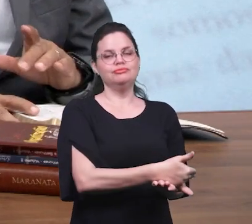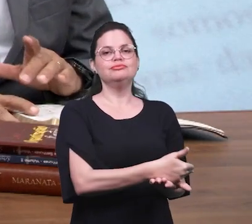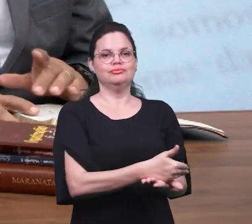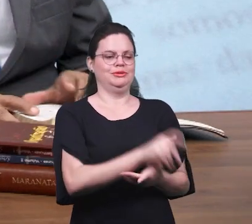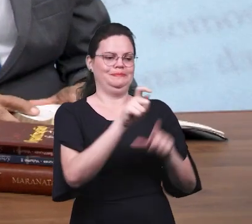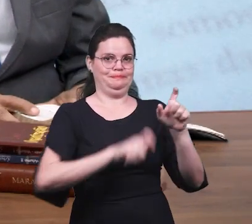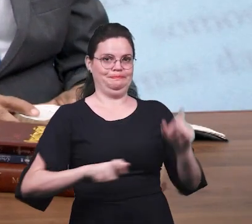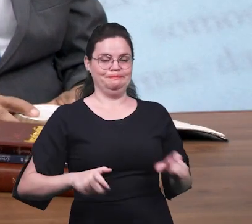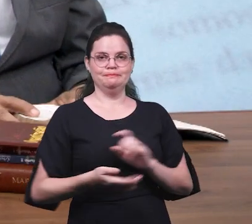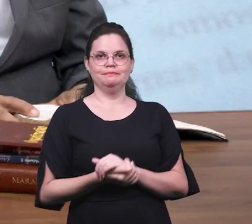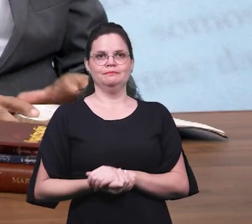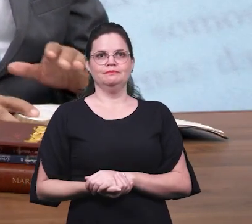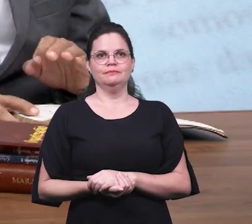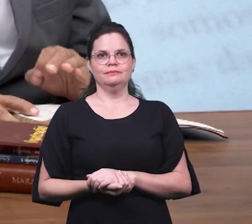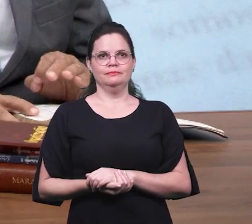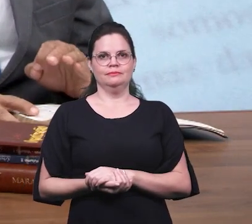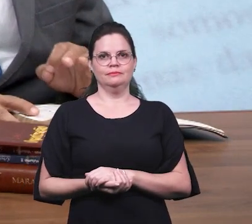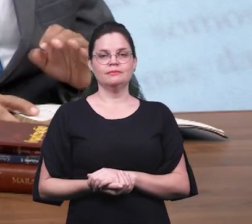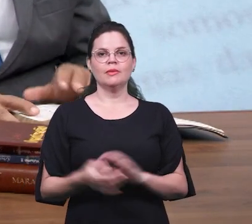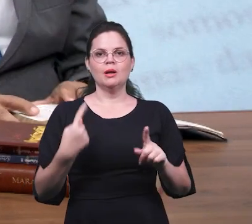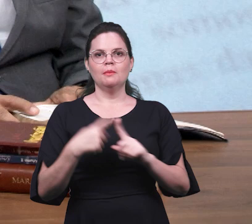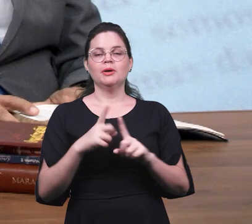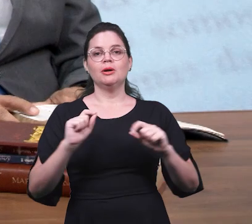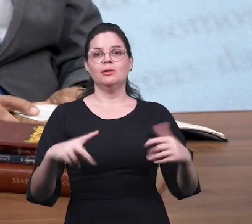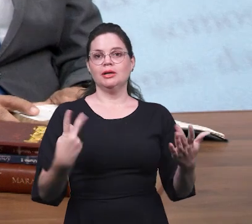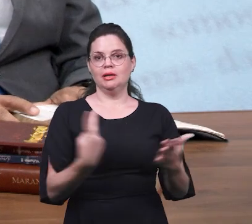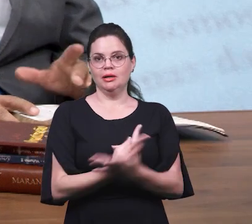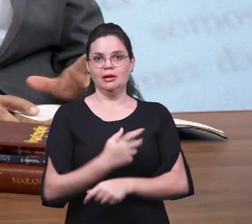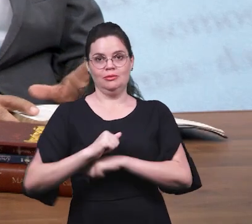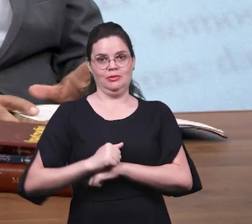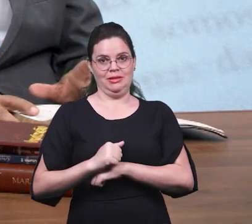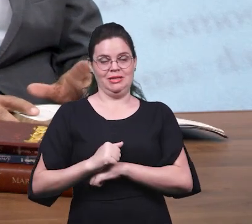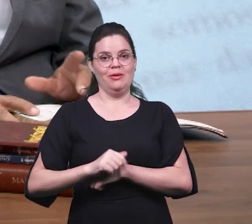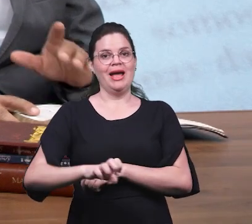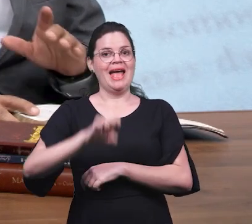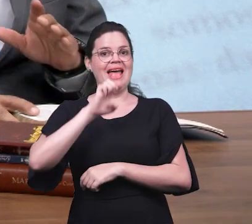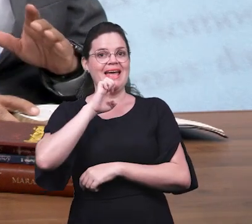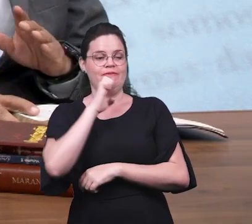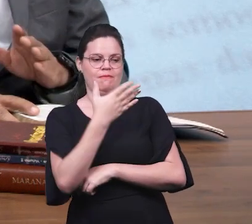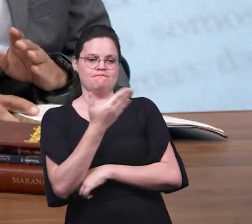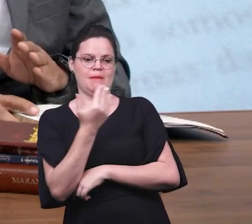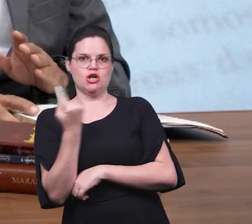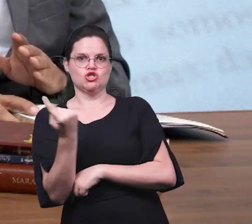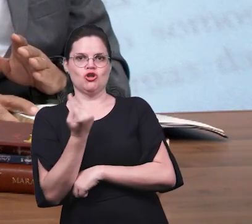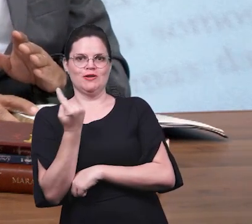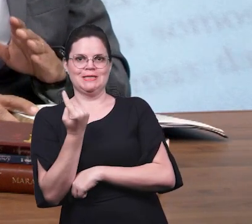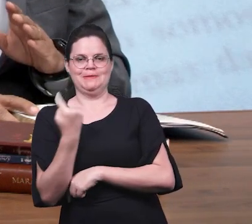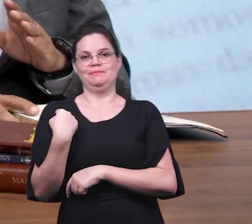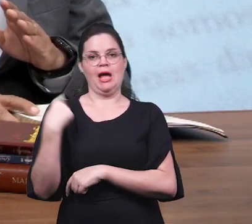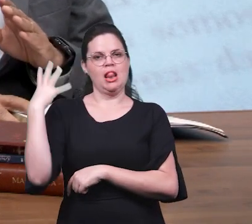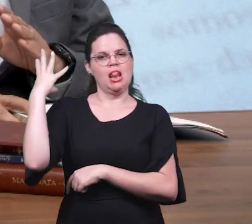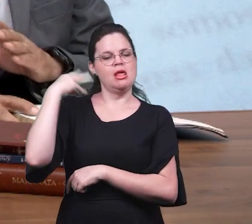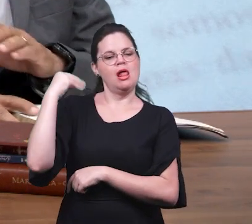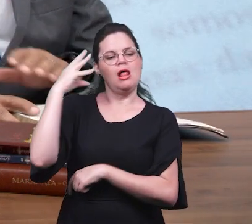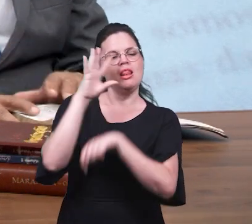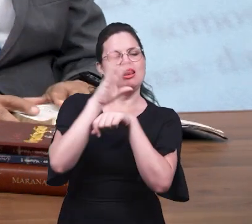Em primeiro lugar, isolou Eva de Adão. Depois, lançou dúvidas sobre